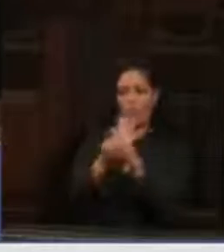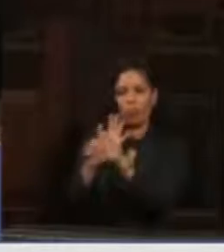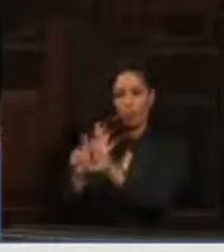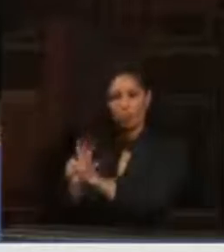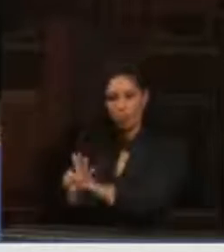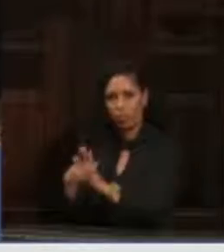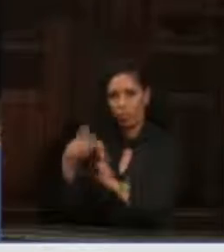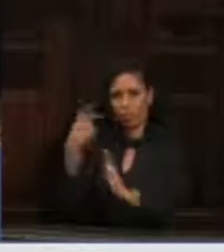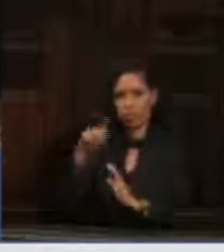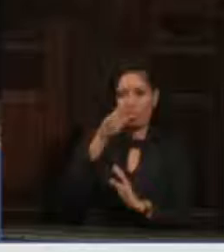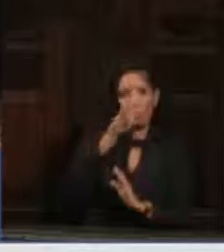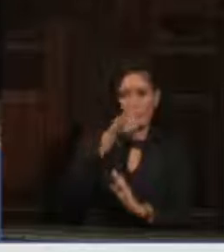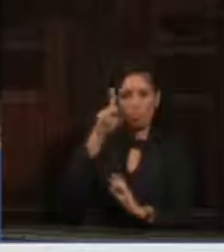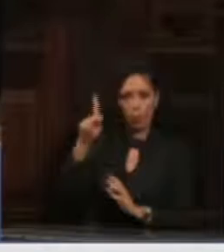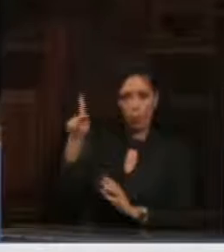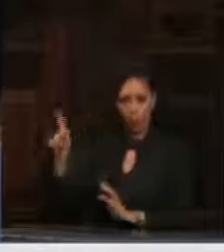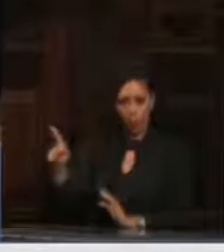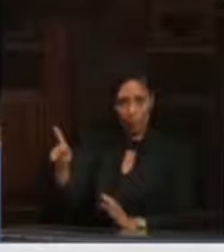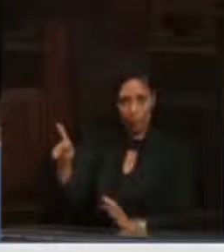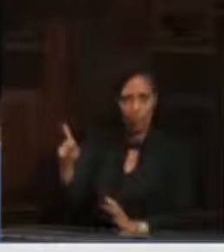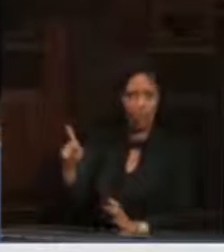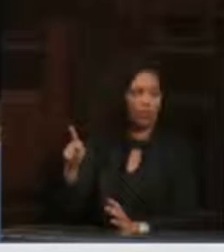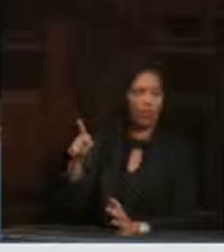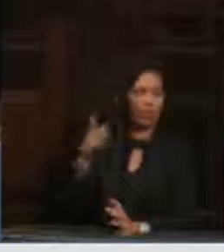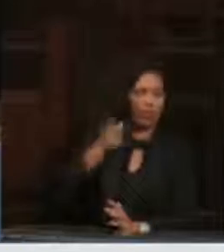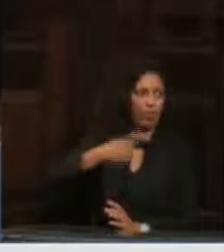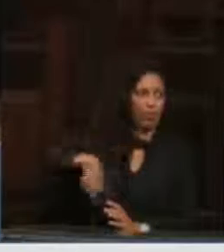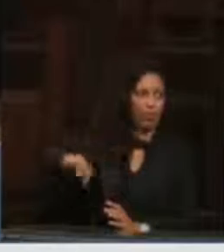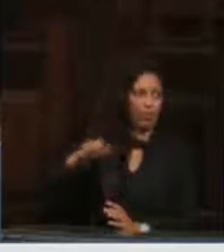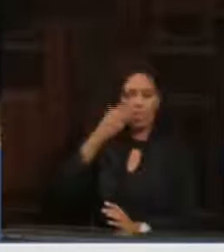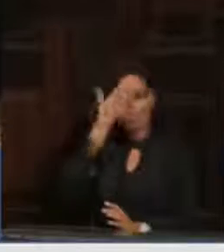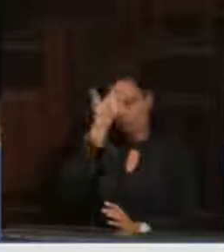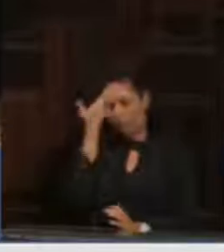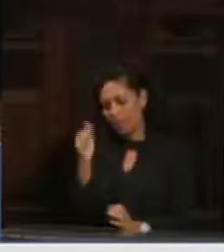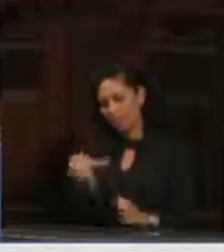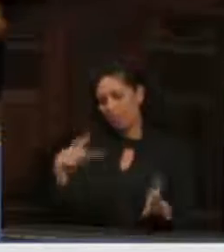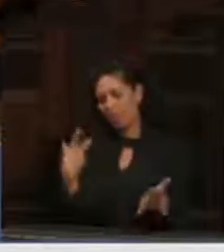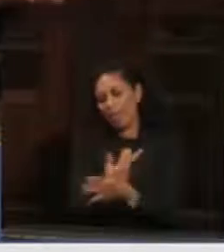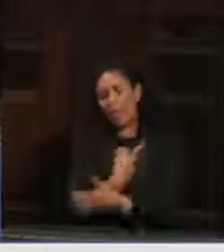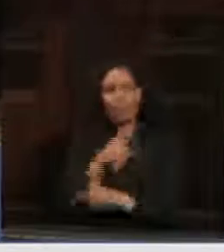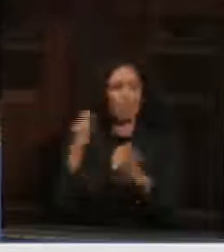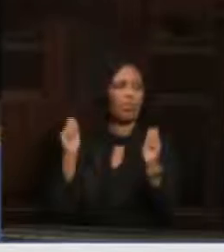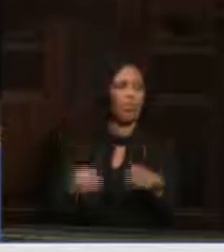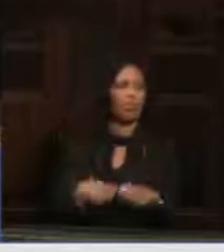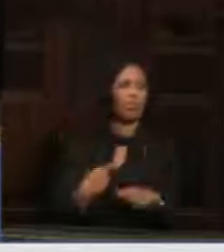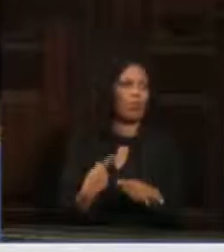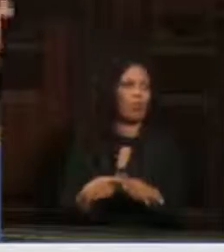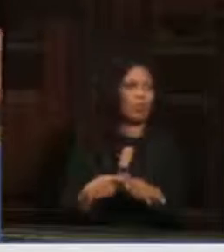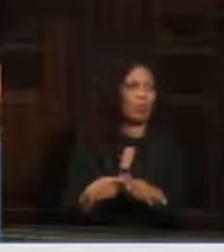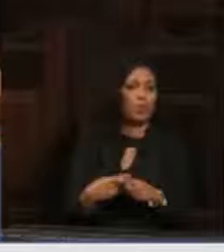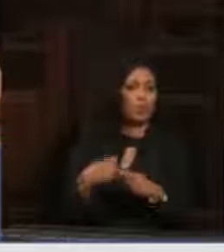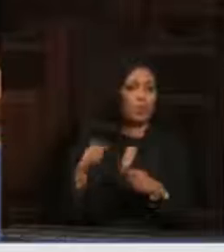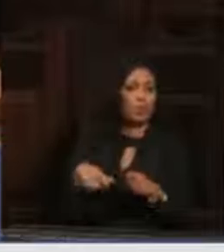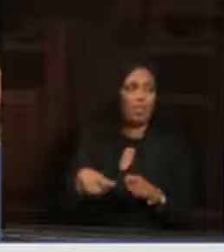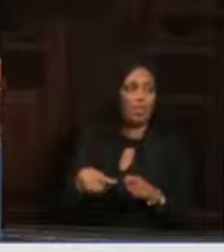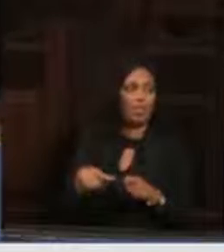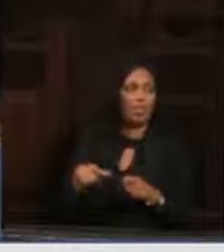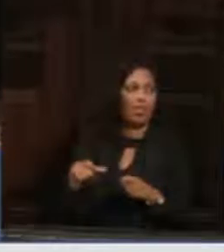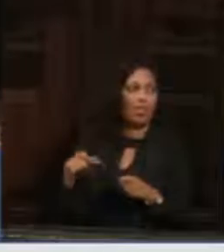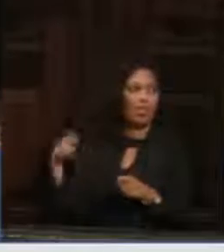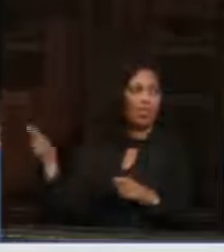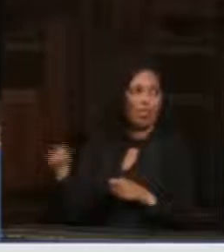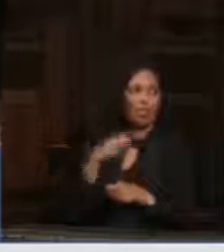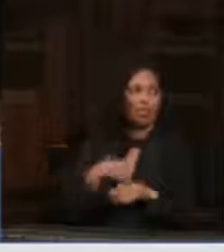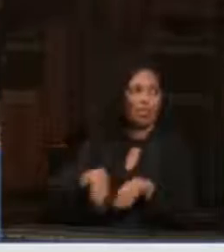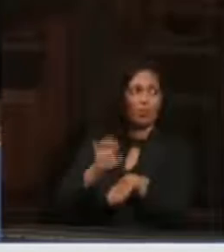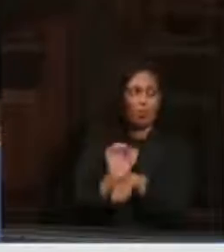já apresentávamos que esse processo fracassaria, era porque, por óbvio, o Estado